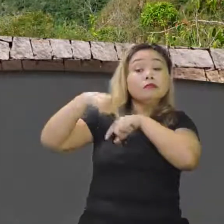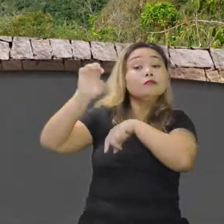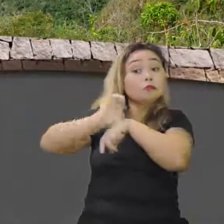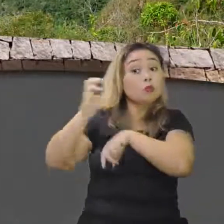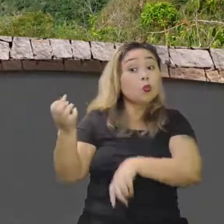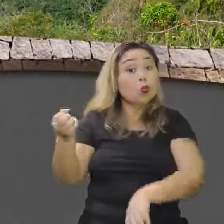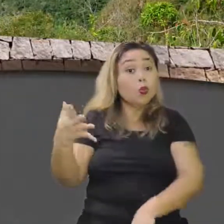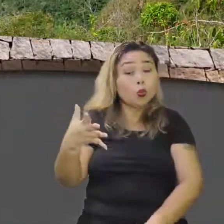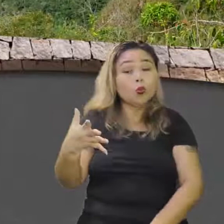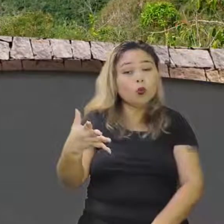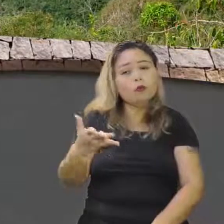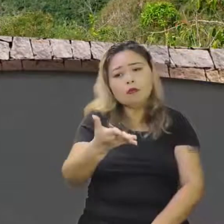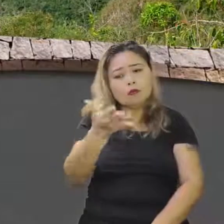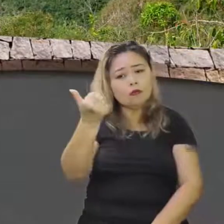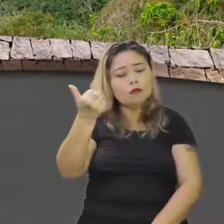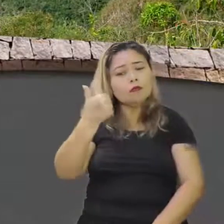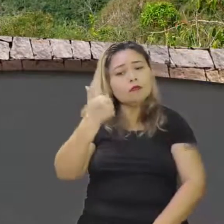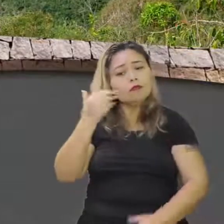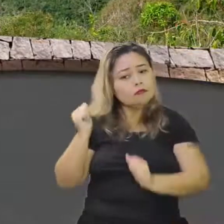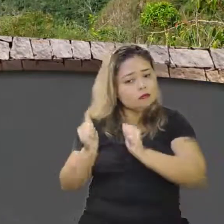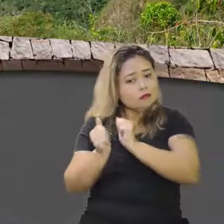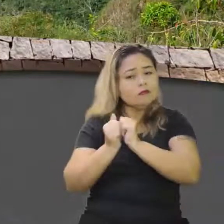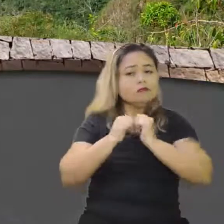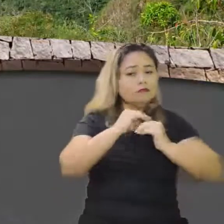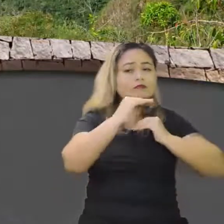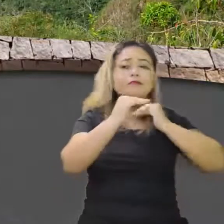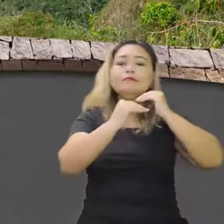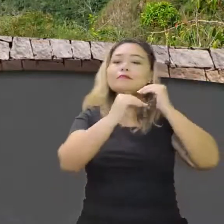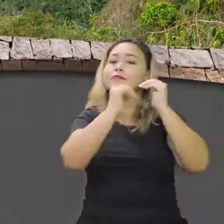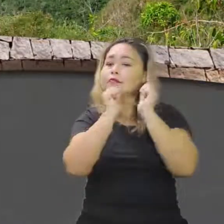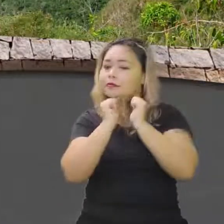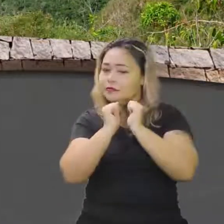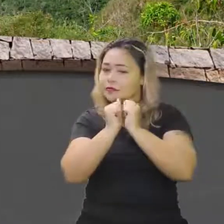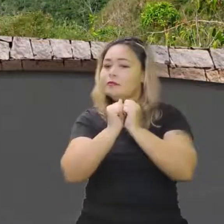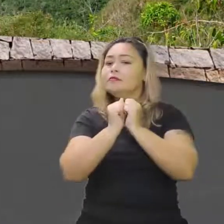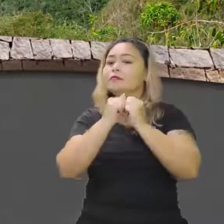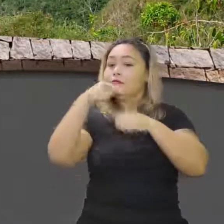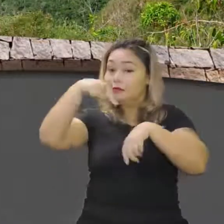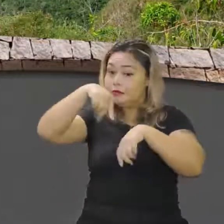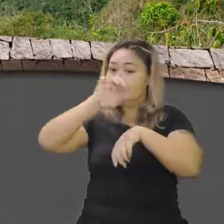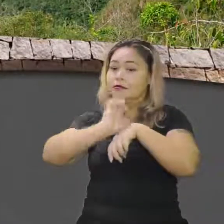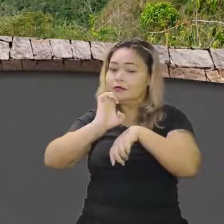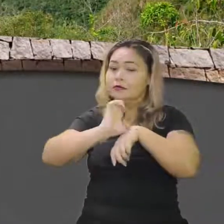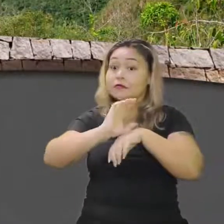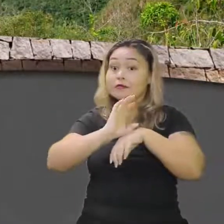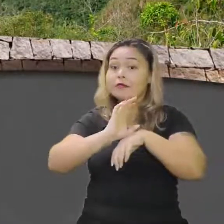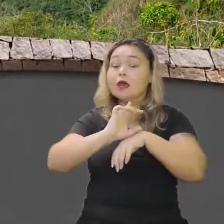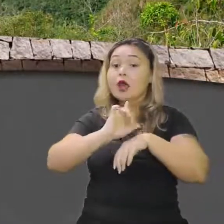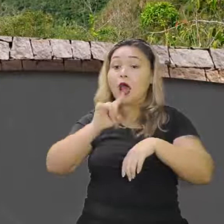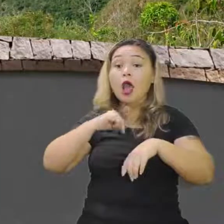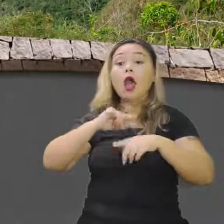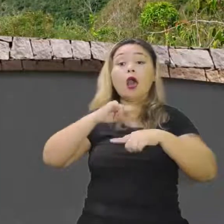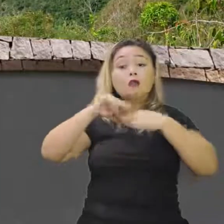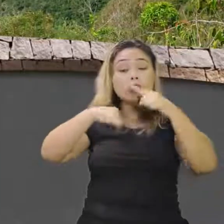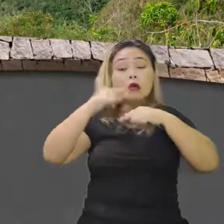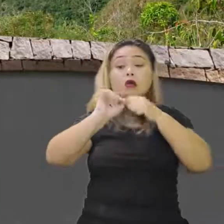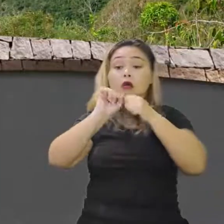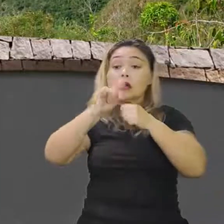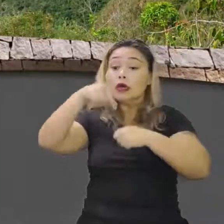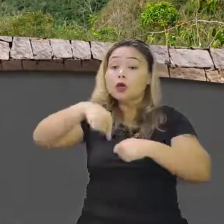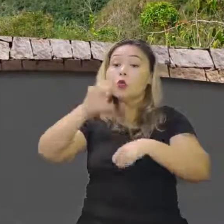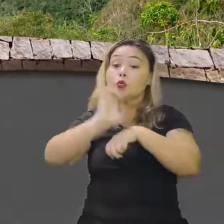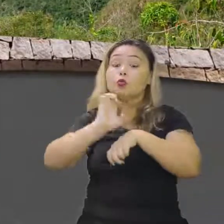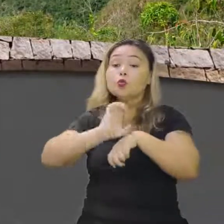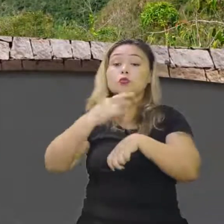novo. Vamos crescer junto nesse Estado. Vamos desenvolver. Aqui é um Estado, como disse o Jorge